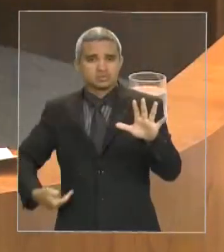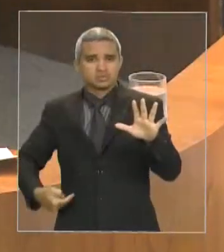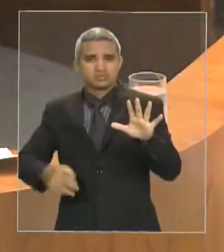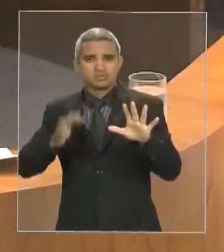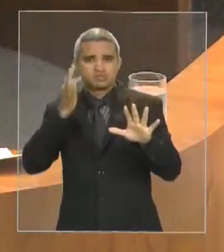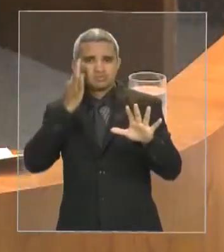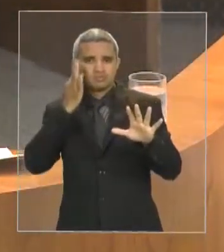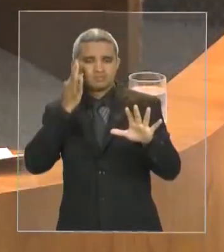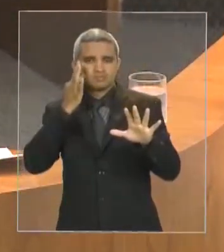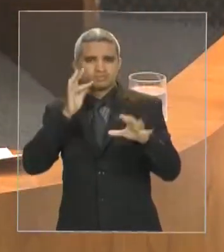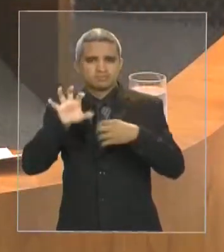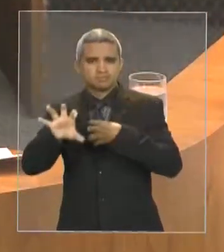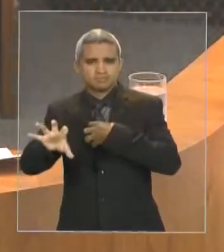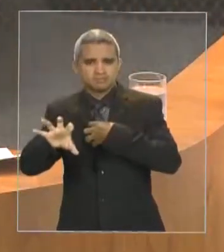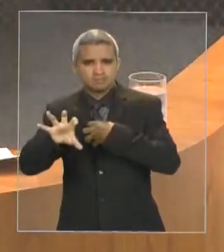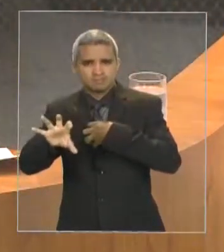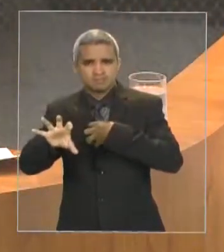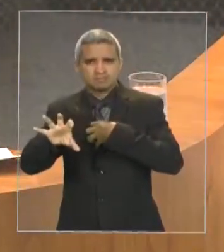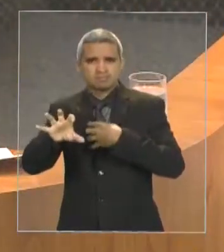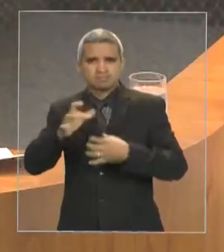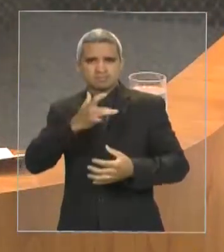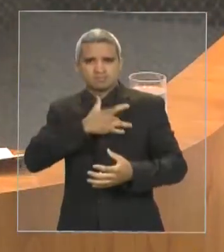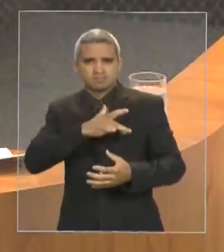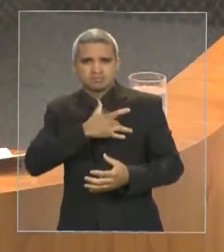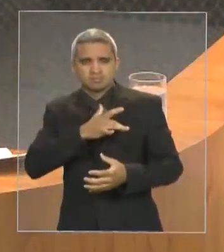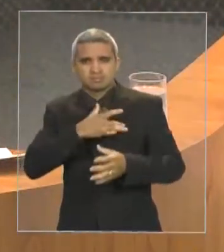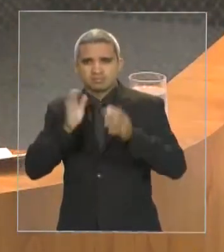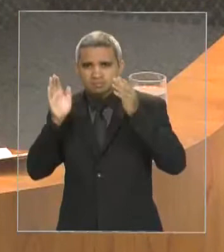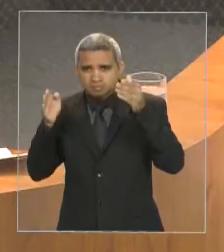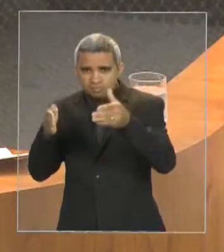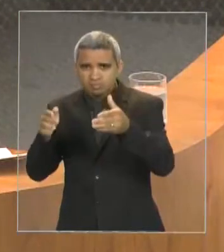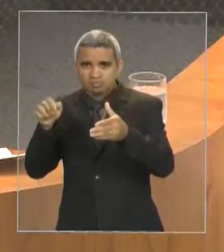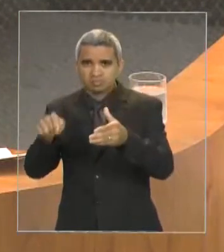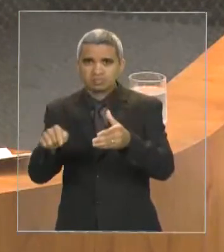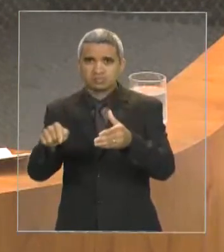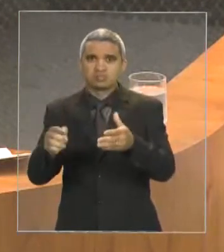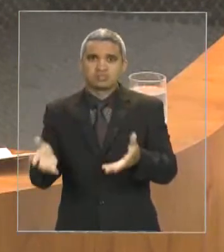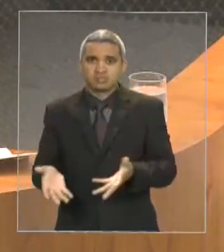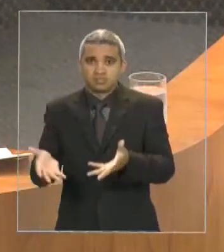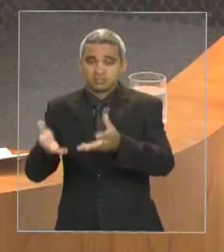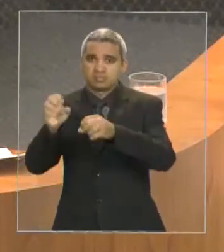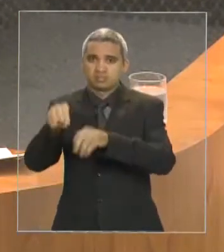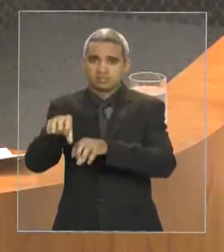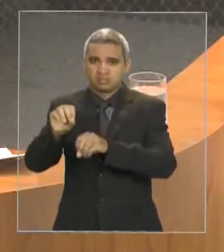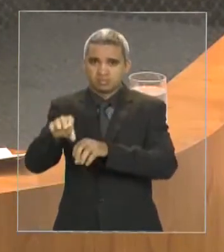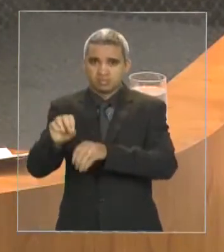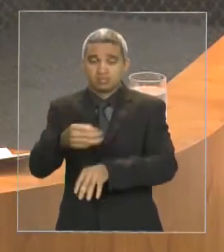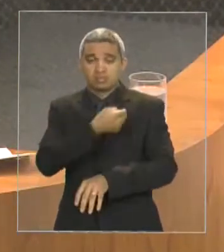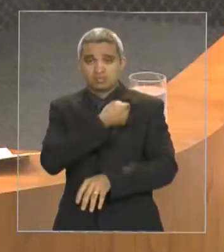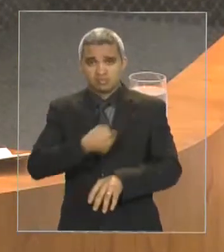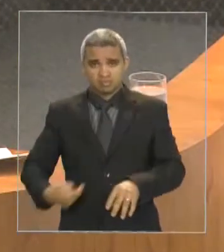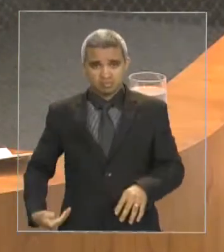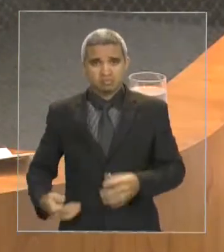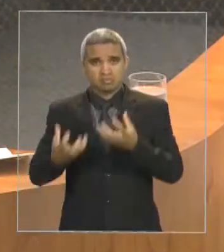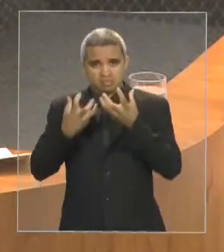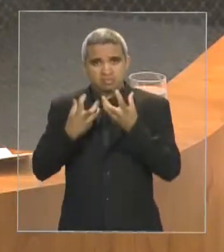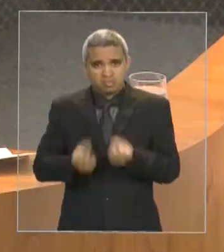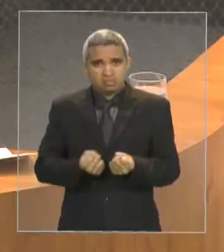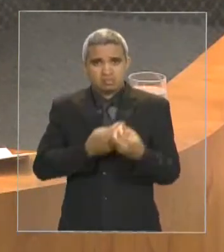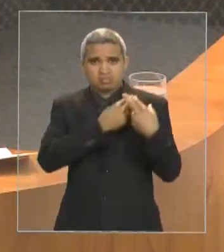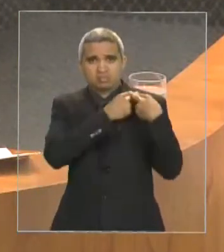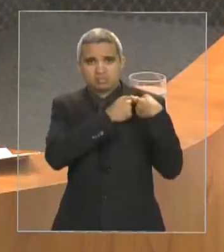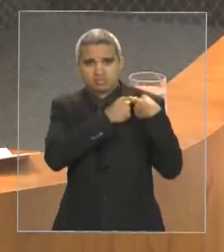e preocupação com a nossa educação, o governo tem assumido essa responsabilidade.